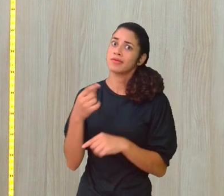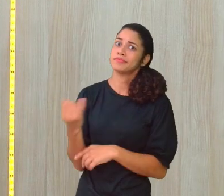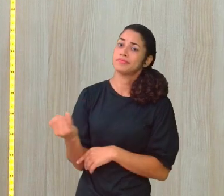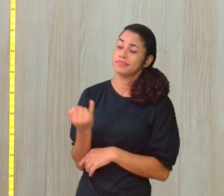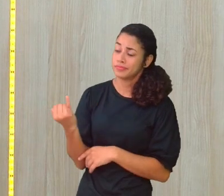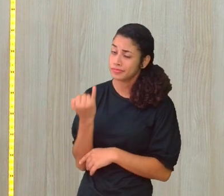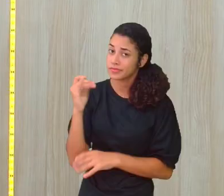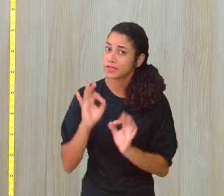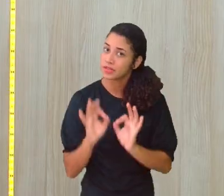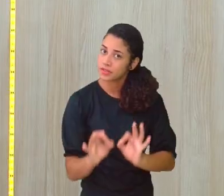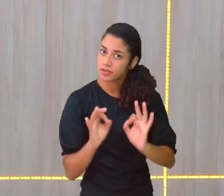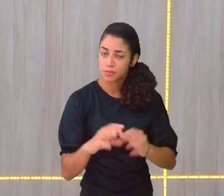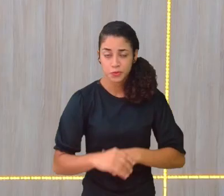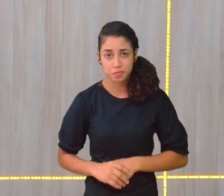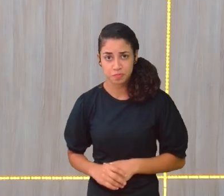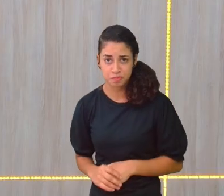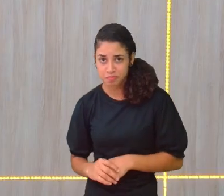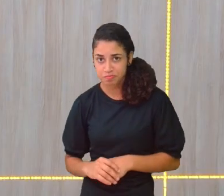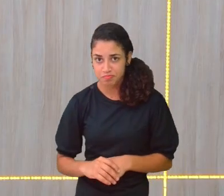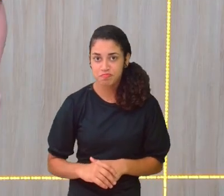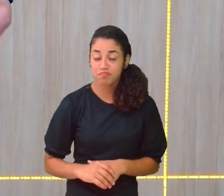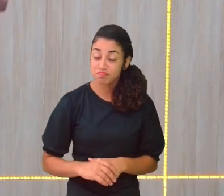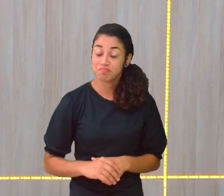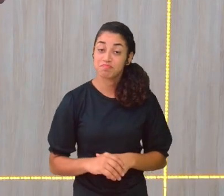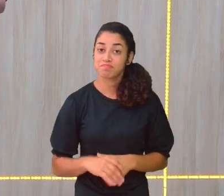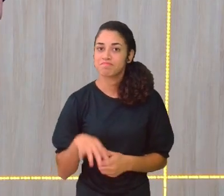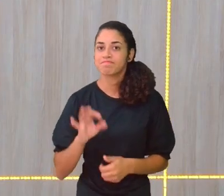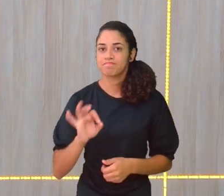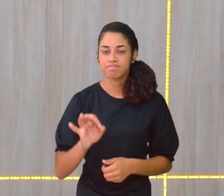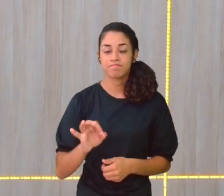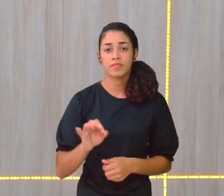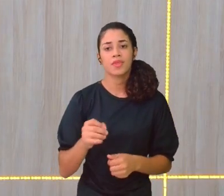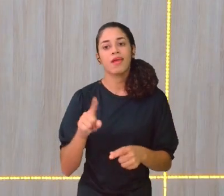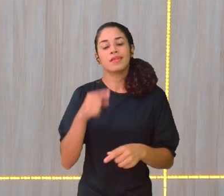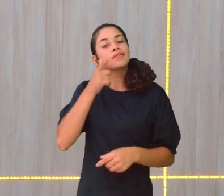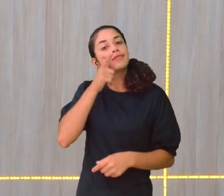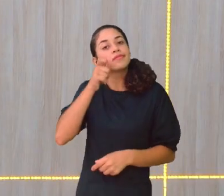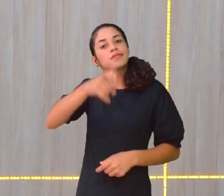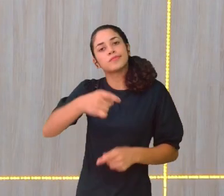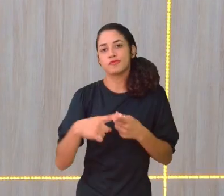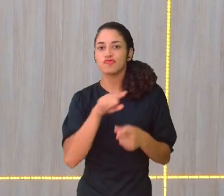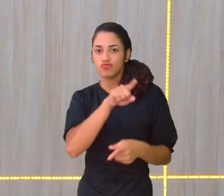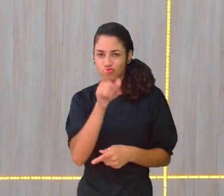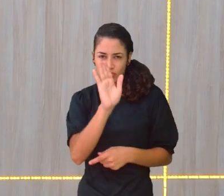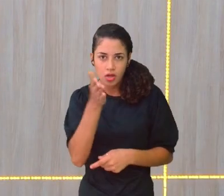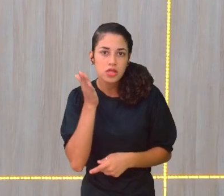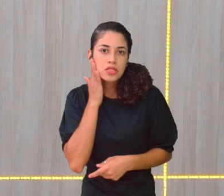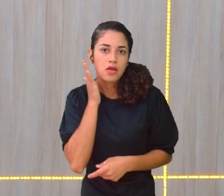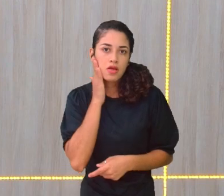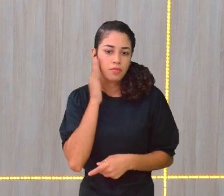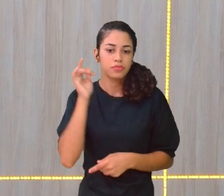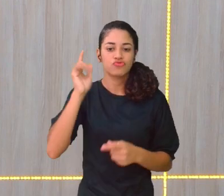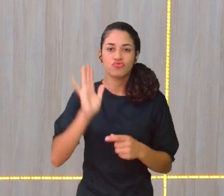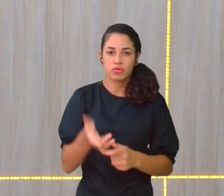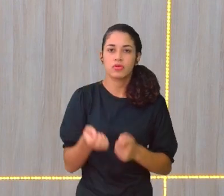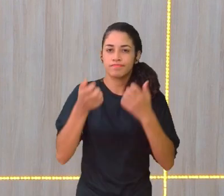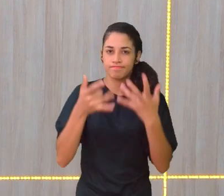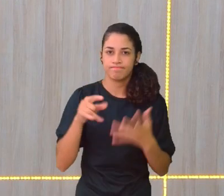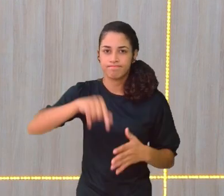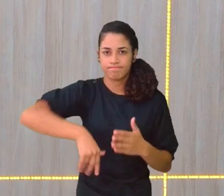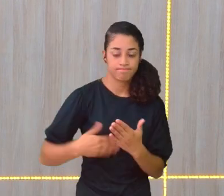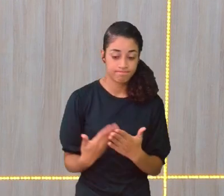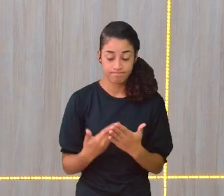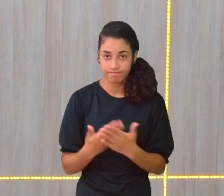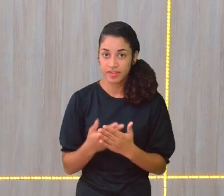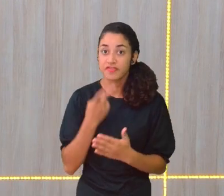muito importante, Muito importante, professora Viviane? E é interessante porque vocês sabiam, já falei aqui na aula, vou repetir novamente,